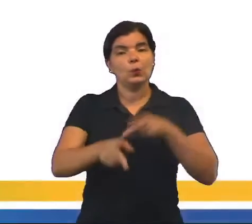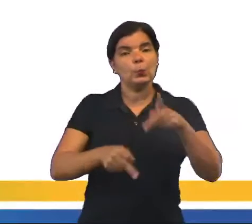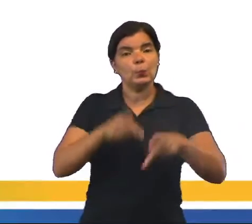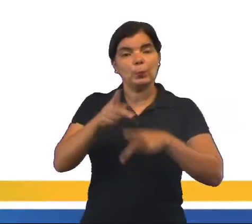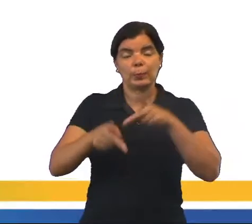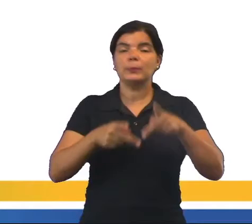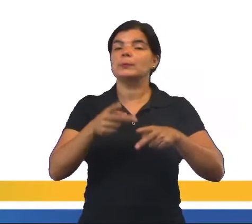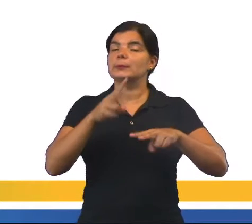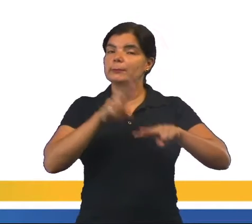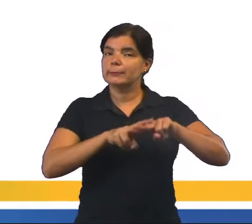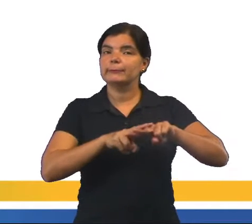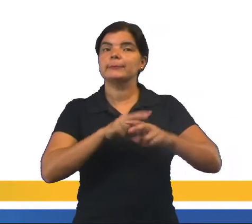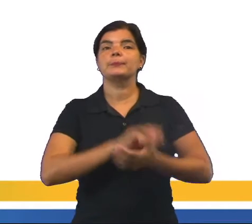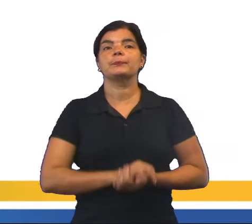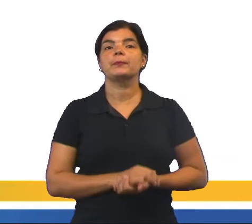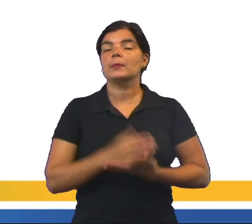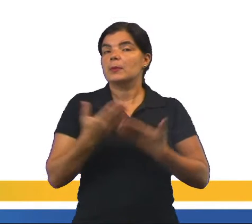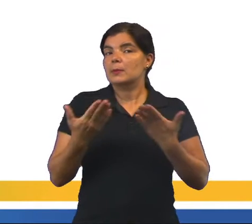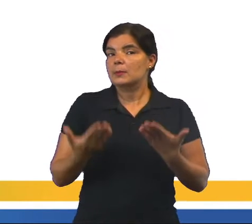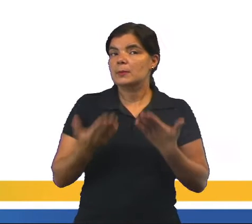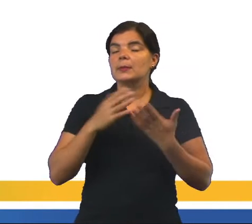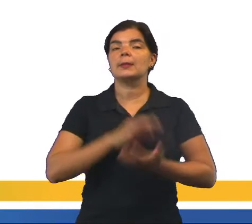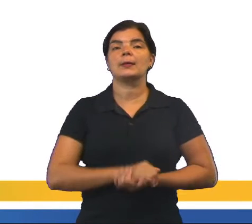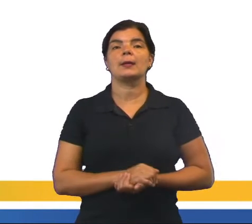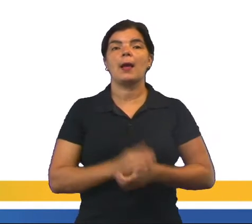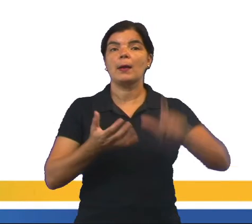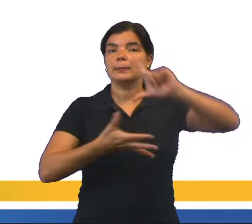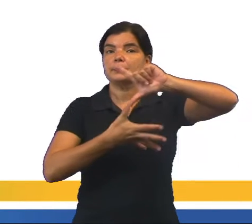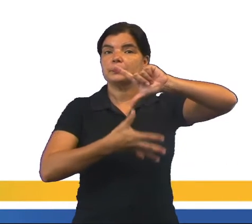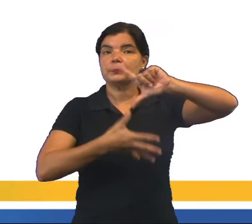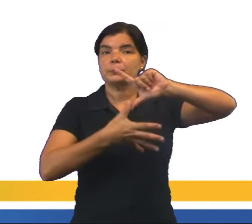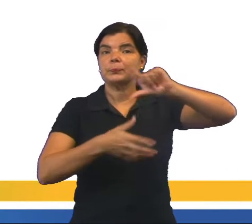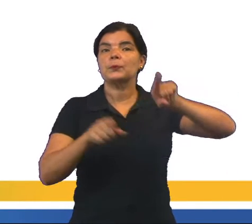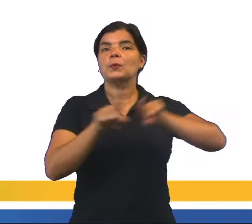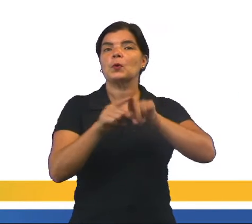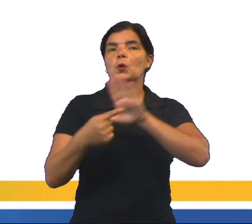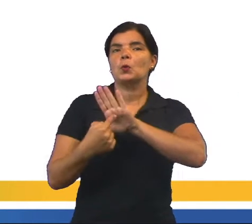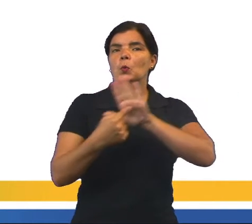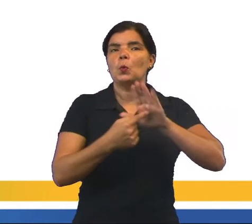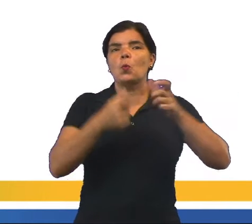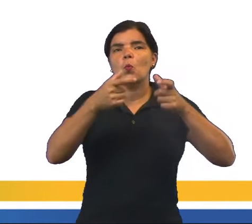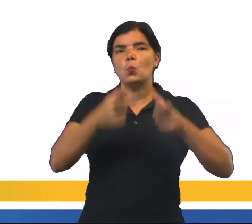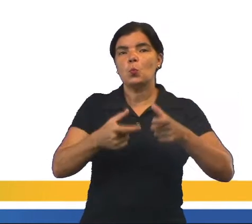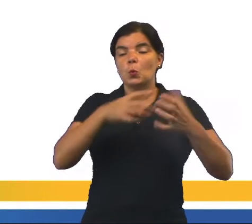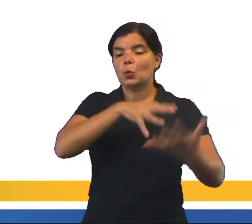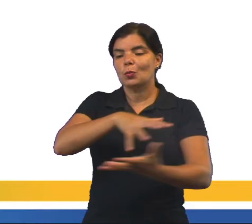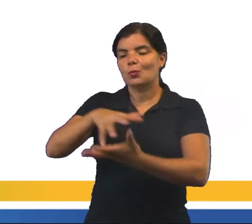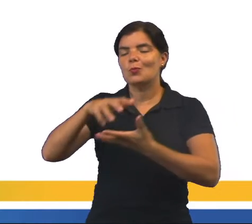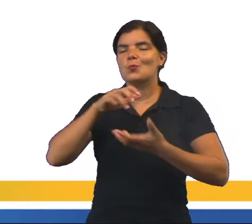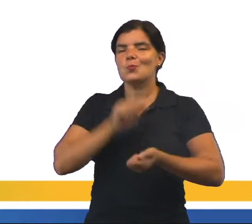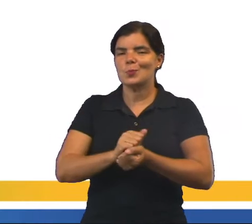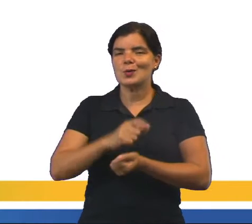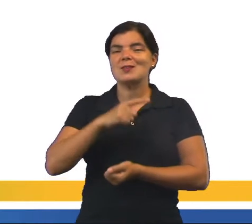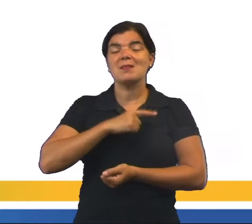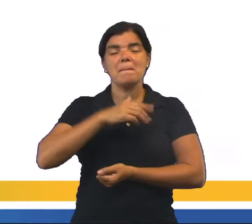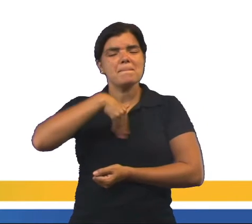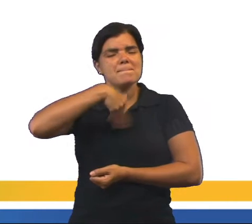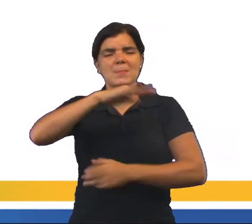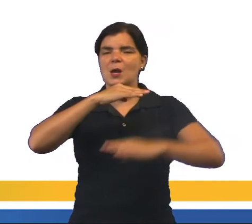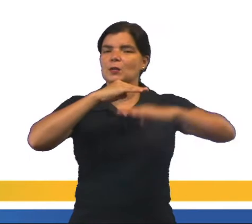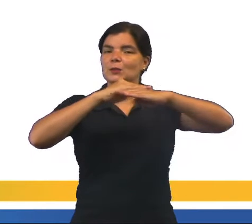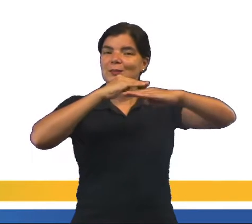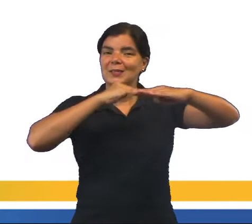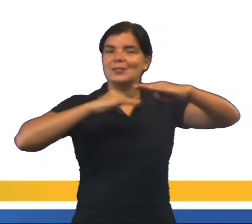população carcerária. Então, a América Latina foi apontada como a região do mundo com a